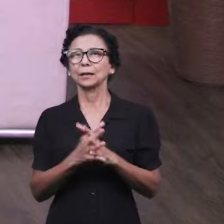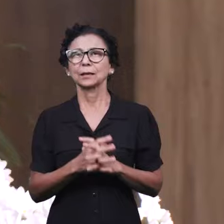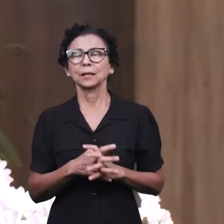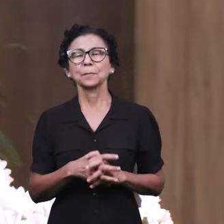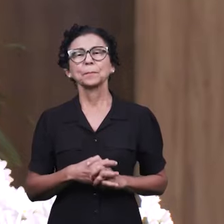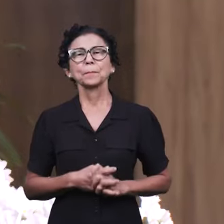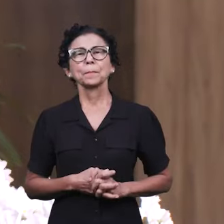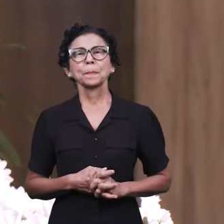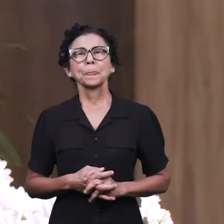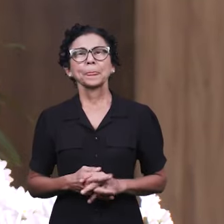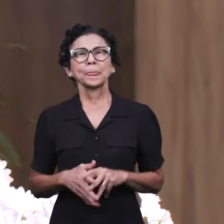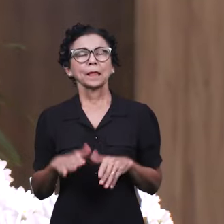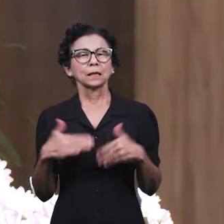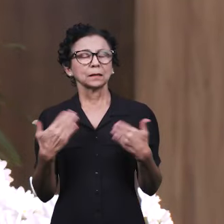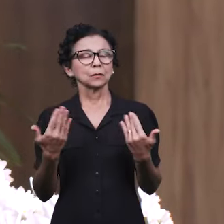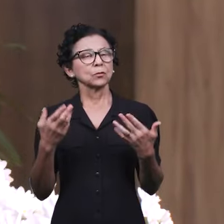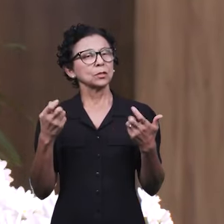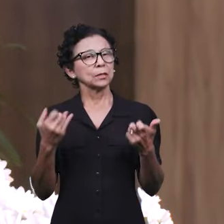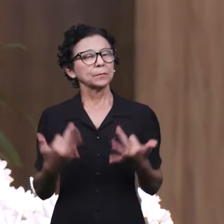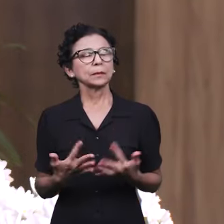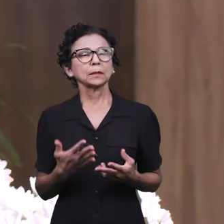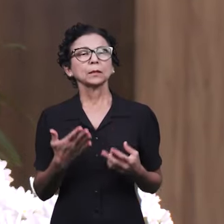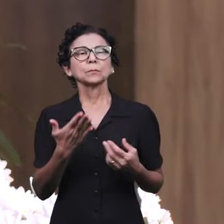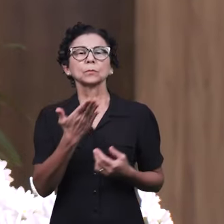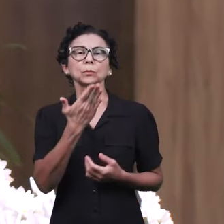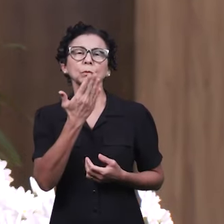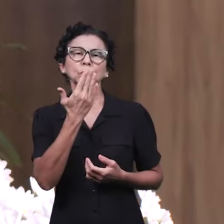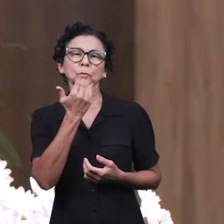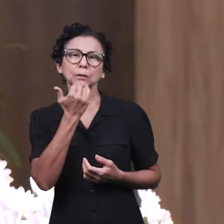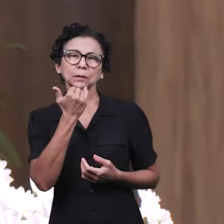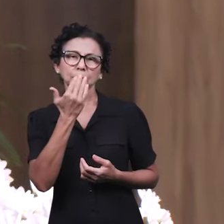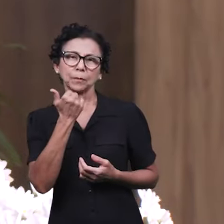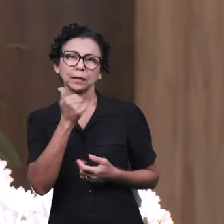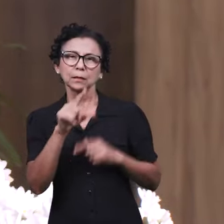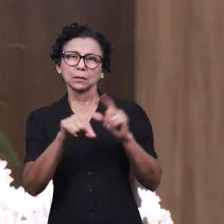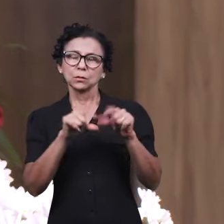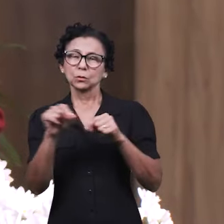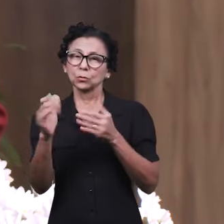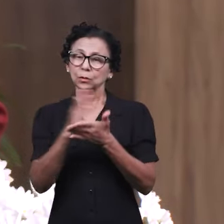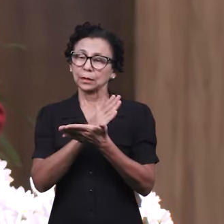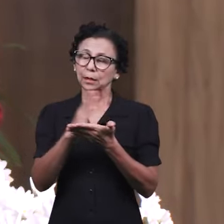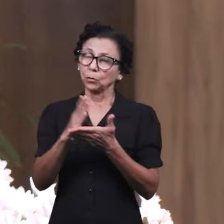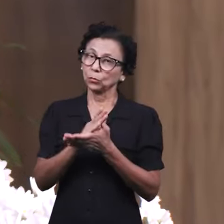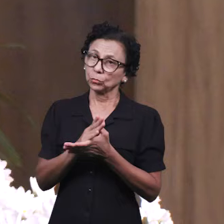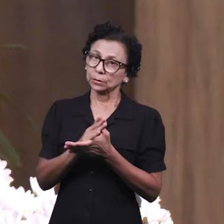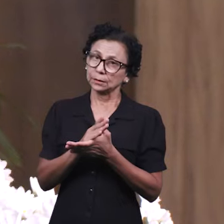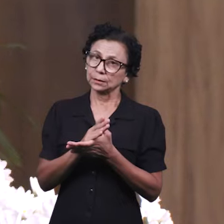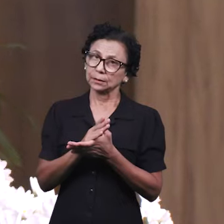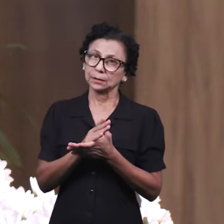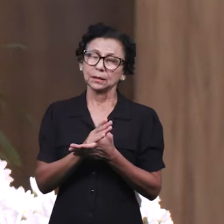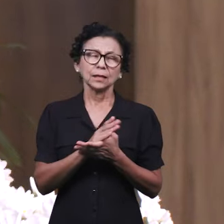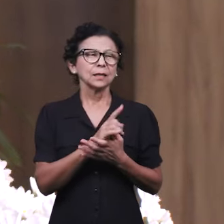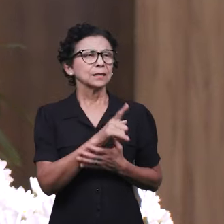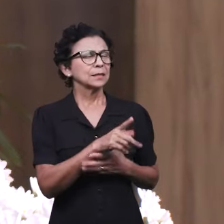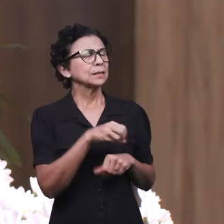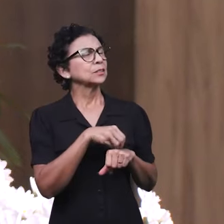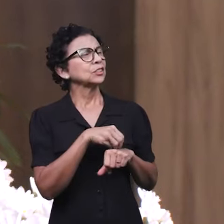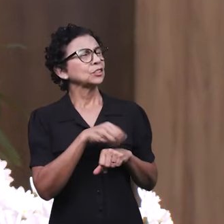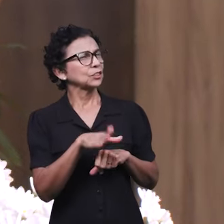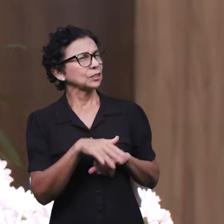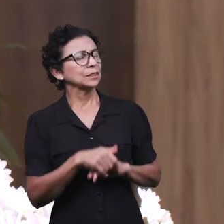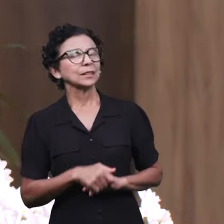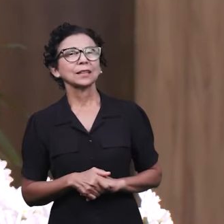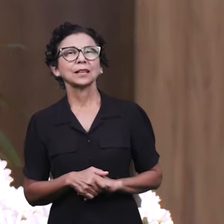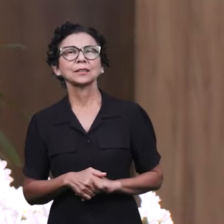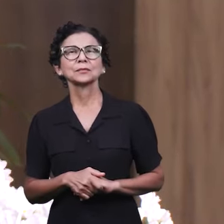mental a gente falou dos alimentos que são nocivos que fazem mal e pioram essa condição agora você pode dar uma dica para quem